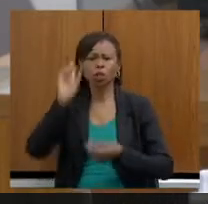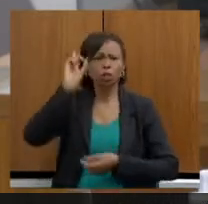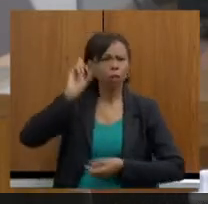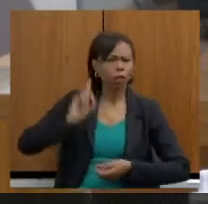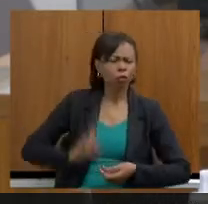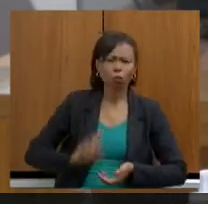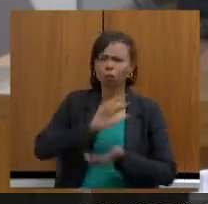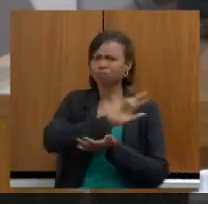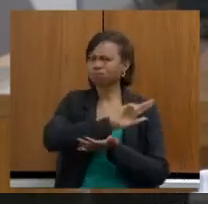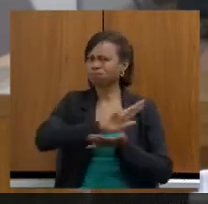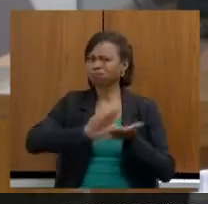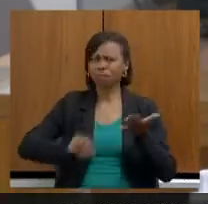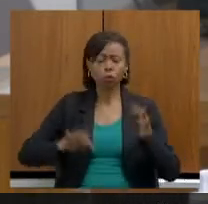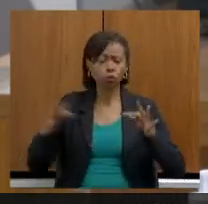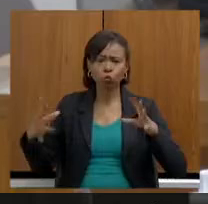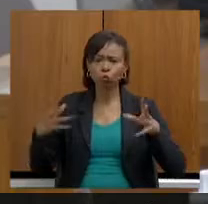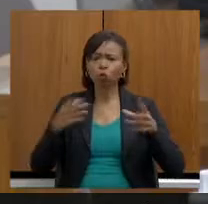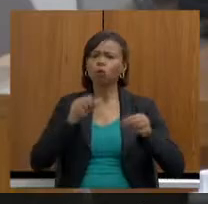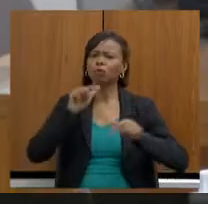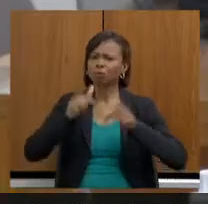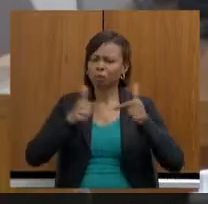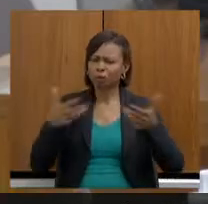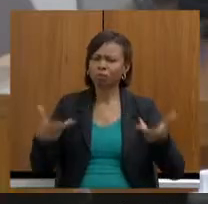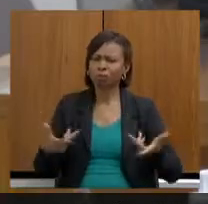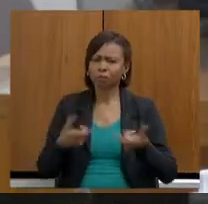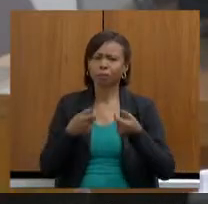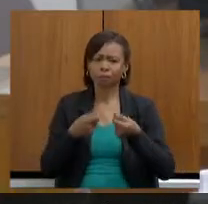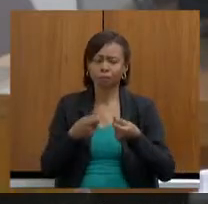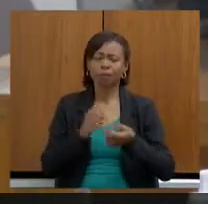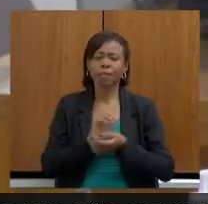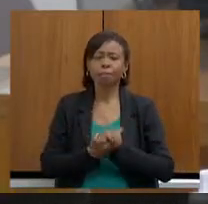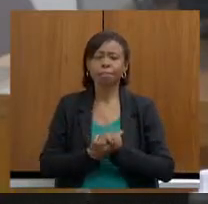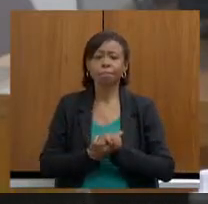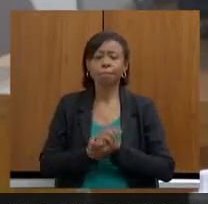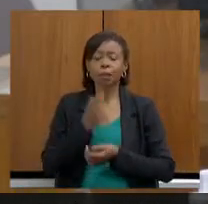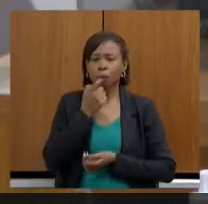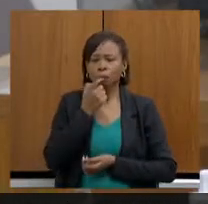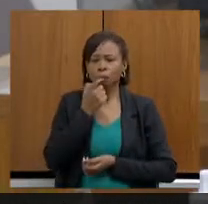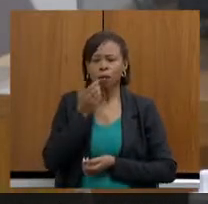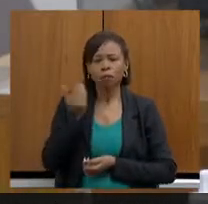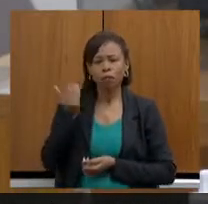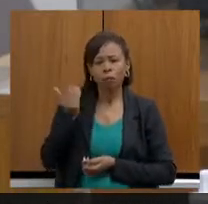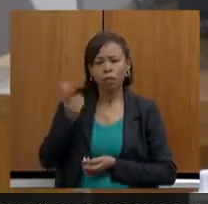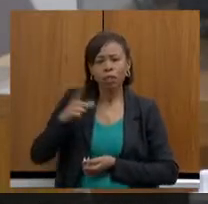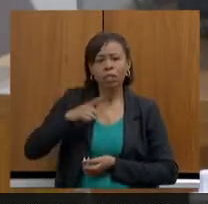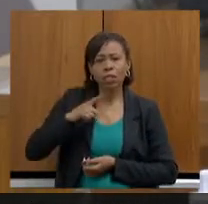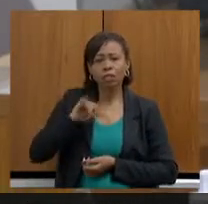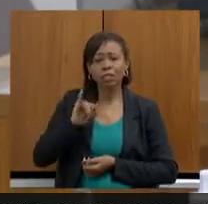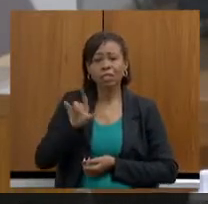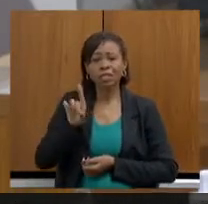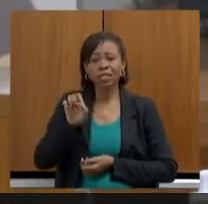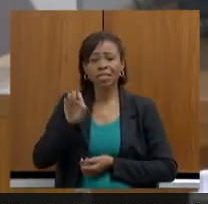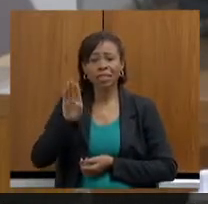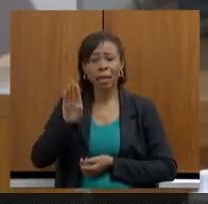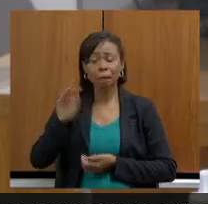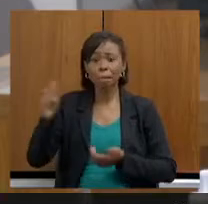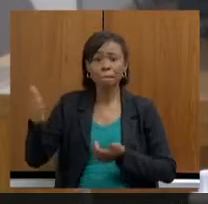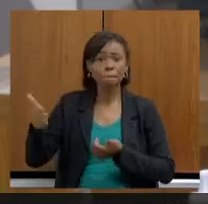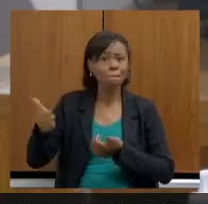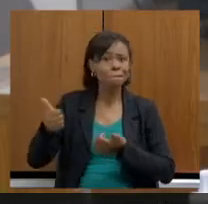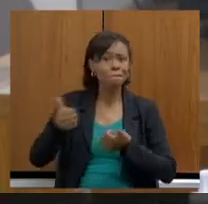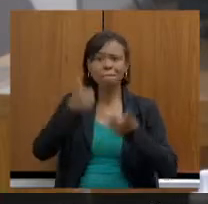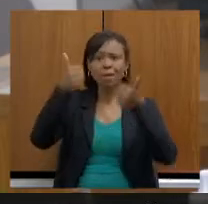um resultado o fruto do trabalho de cada um de nós tivemos recentemente o melhor Ideb da